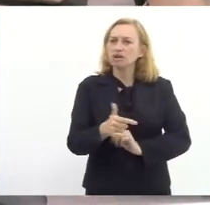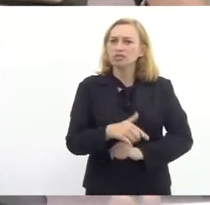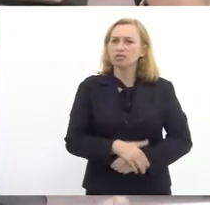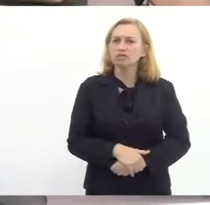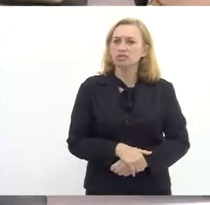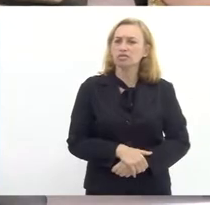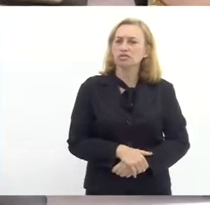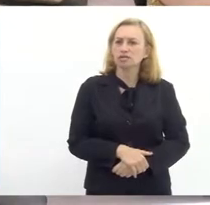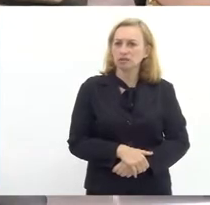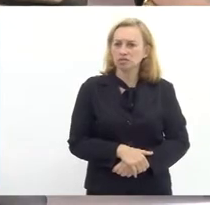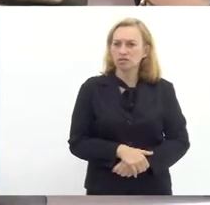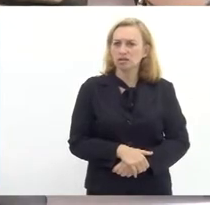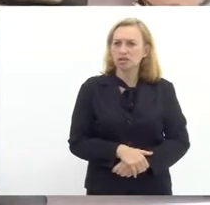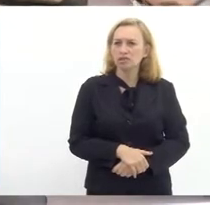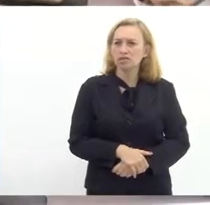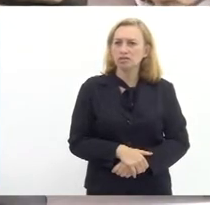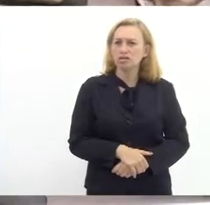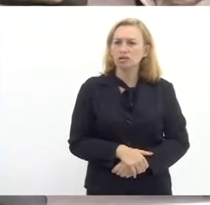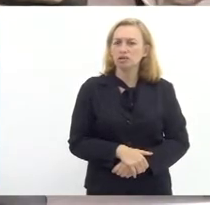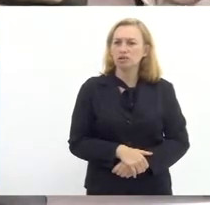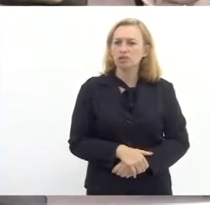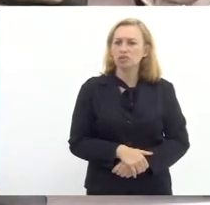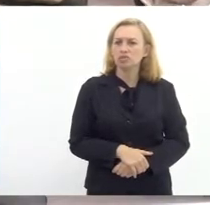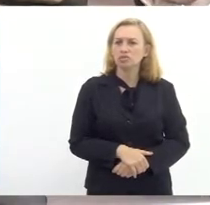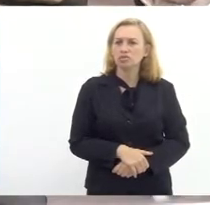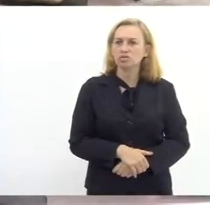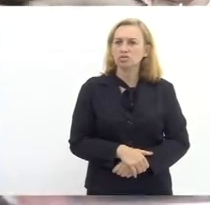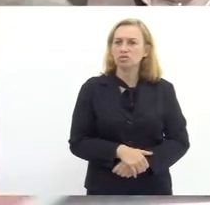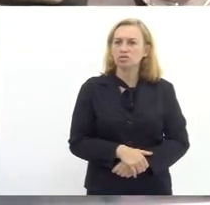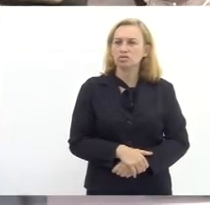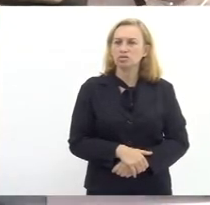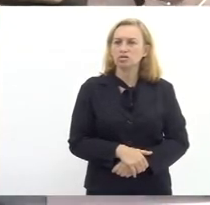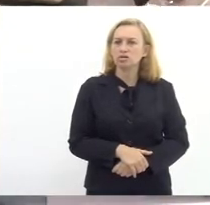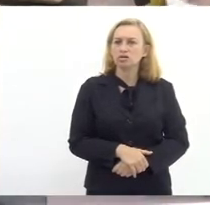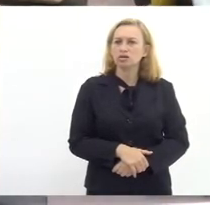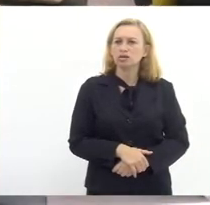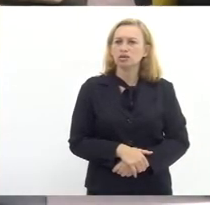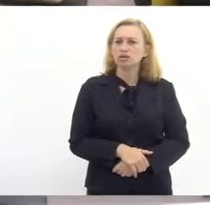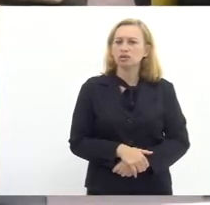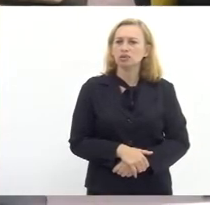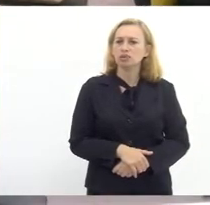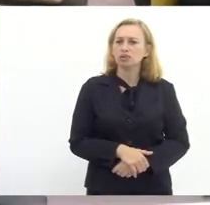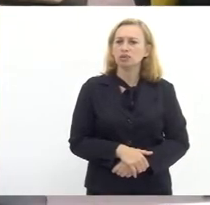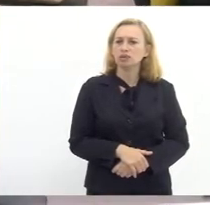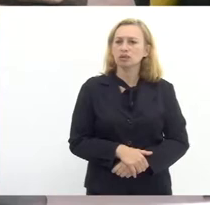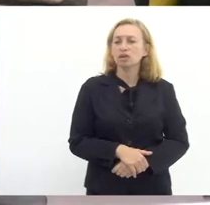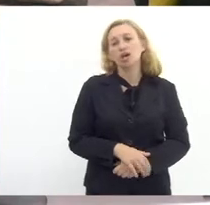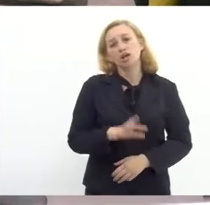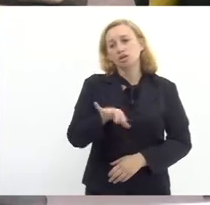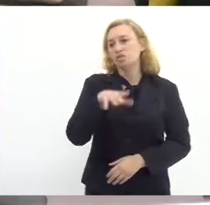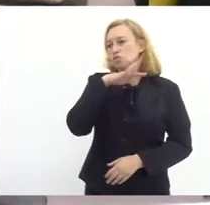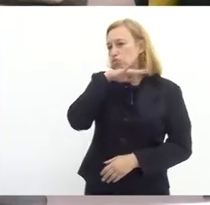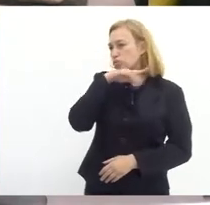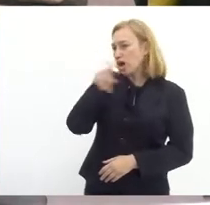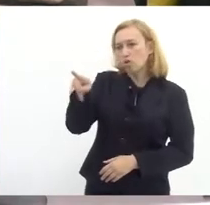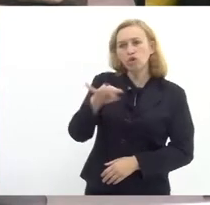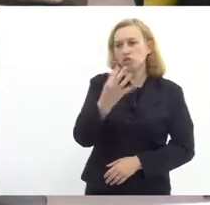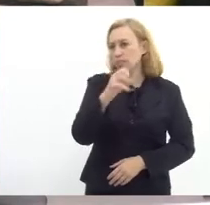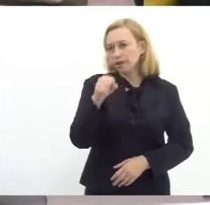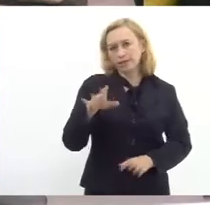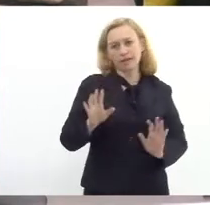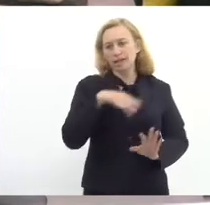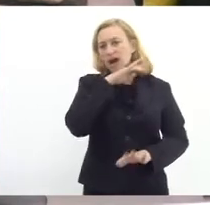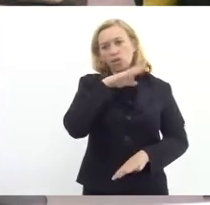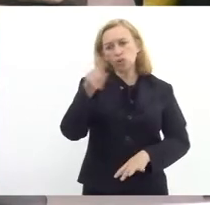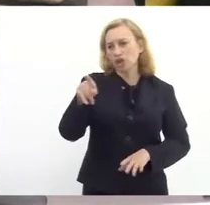um minuto. Na sua planilha não consta. Acho que a planilha não está... Então, a sua planilha está furada, porque na minha planilha eu analisei